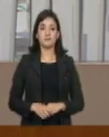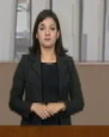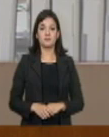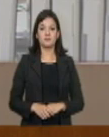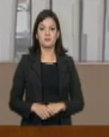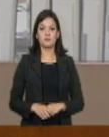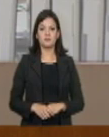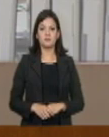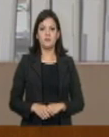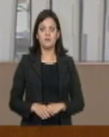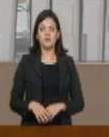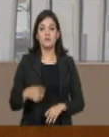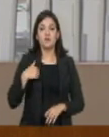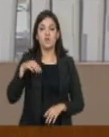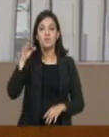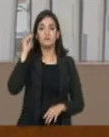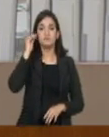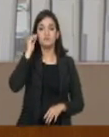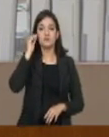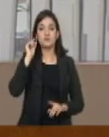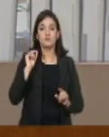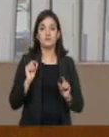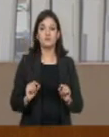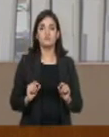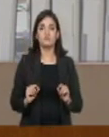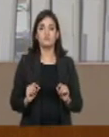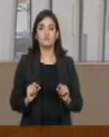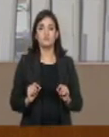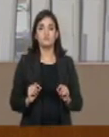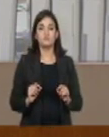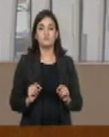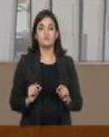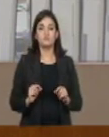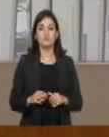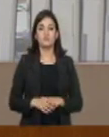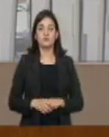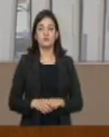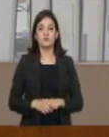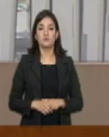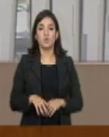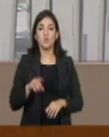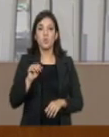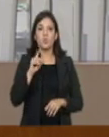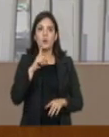Mas entendo que a previsão contida nele,